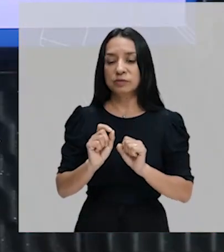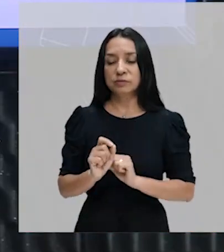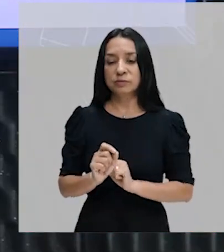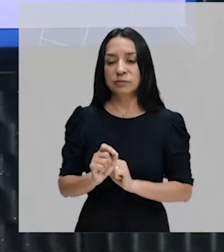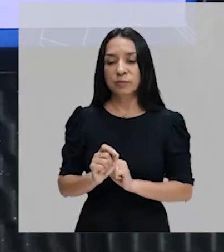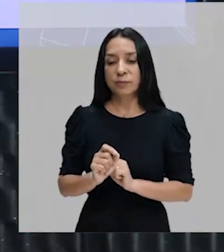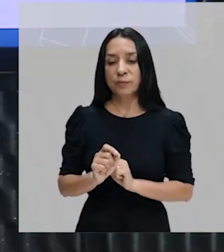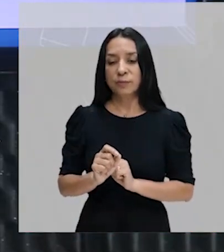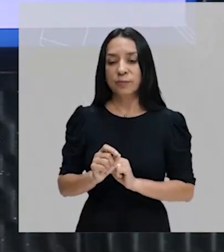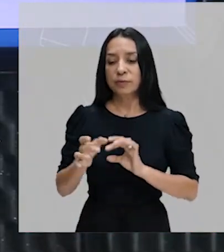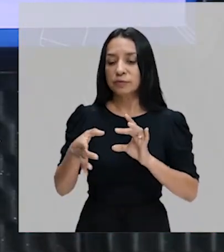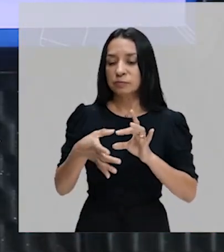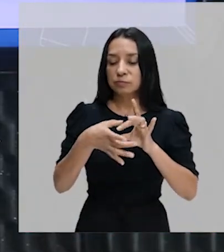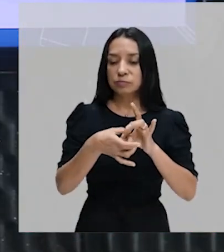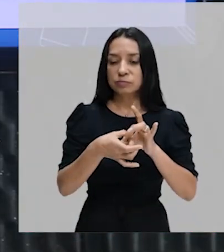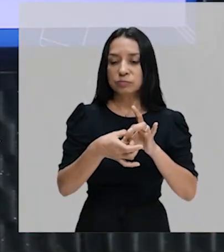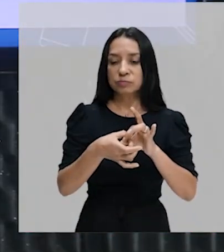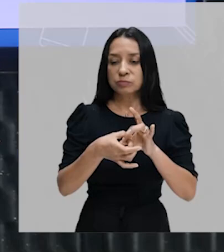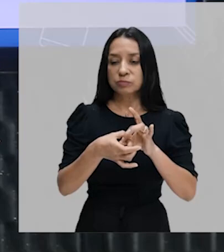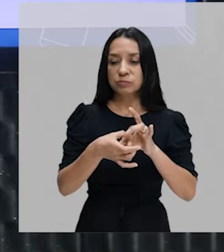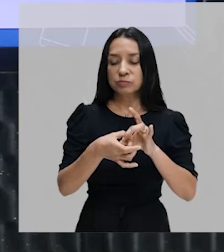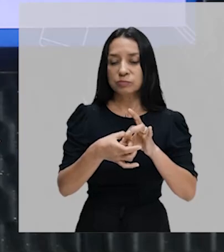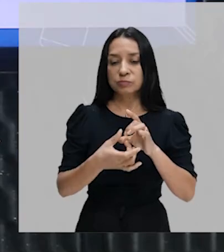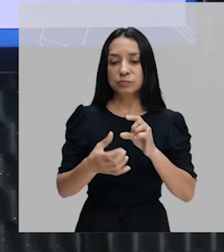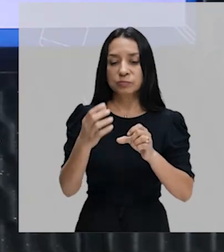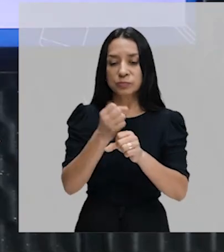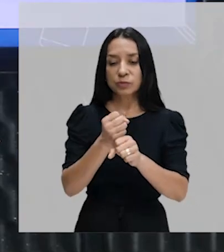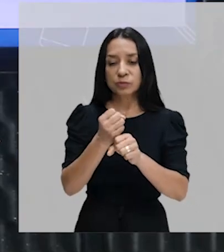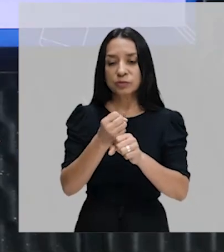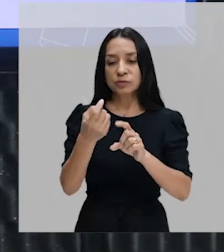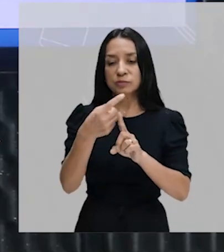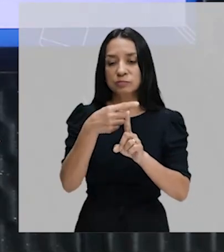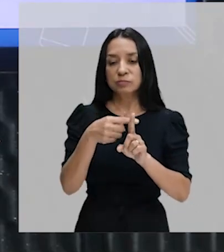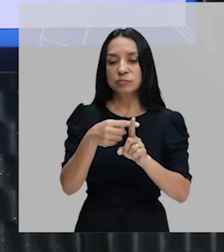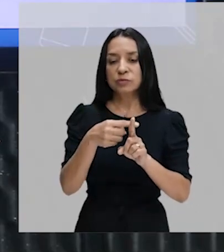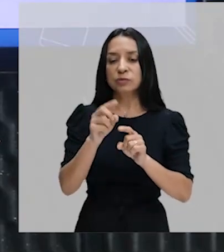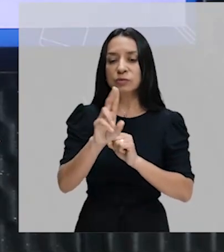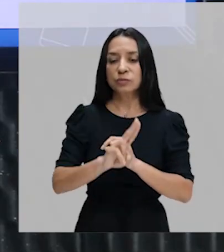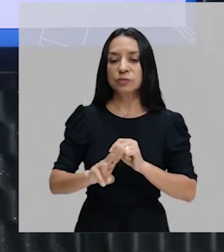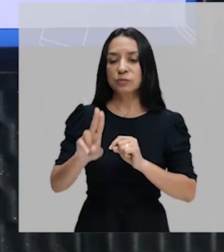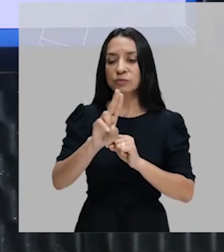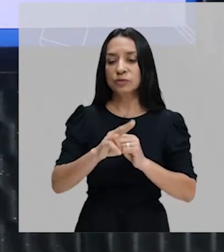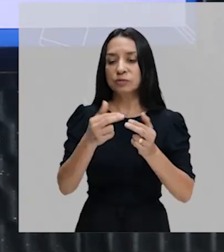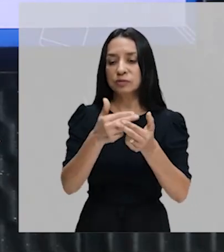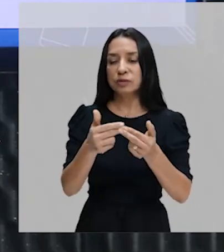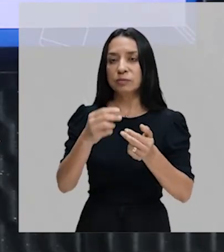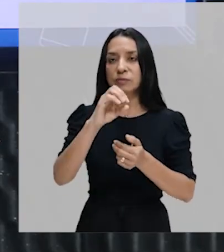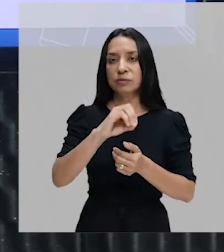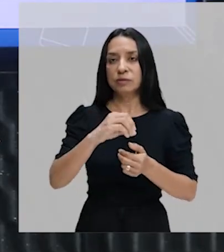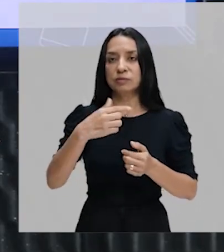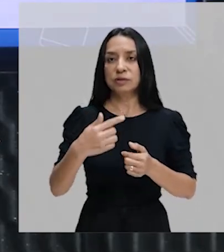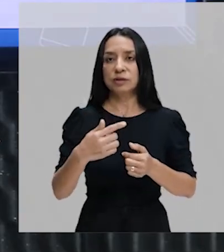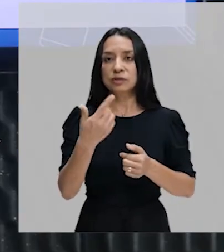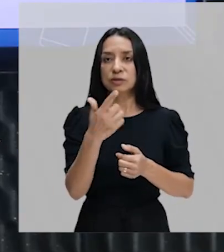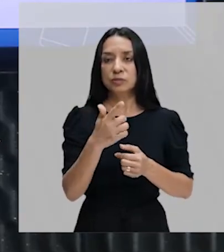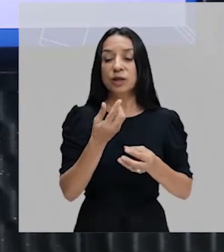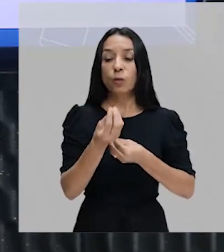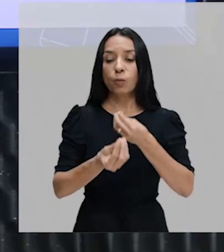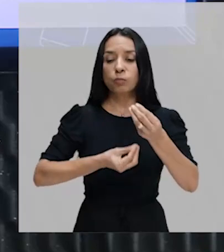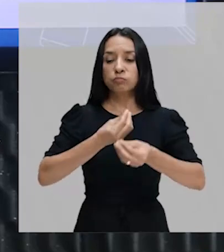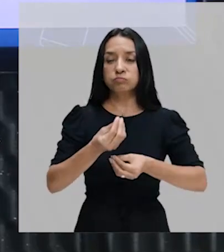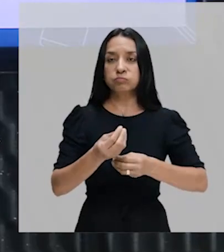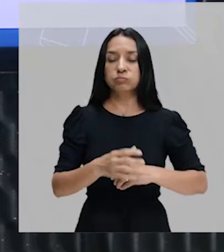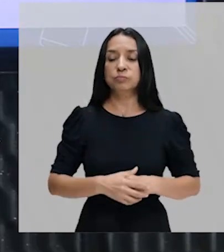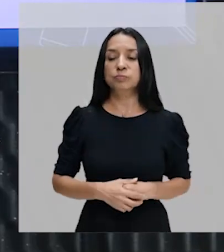né, essa associação aqui, ó, essa continha, usando os elementos 0 e 7. E não tem a menor condição,